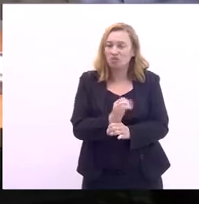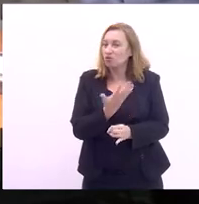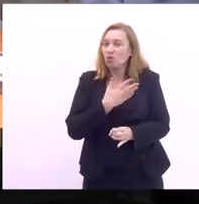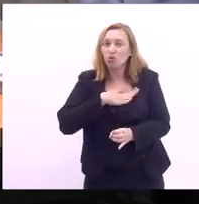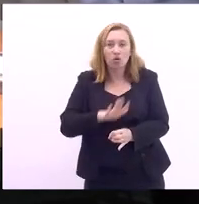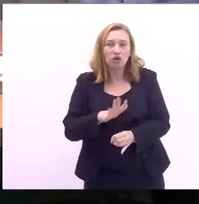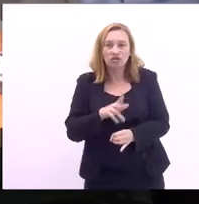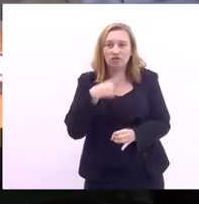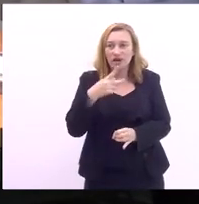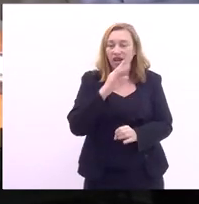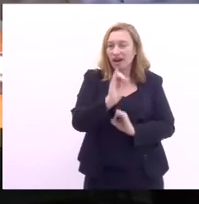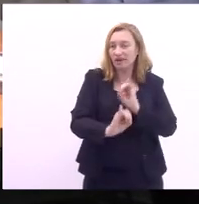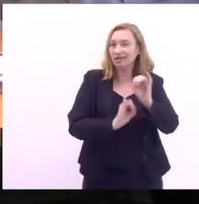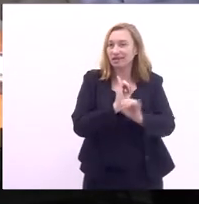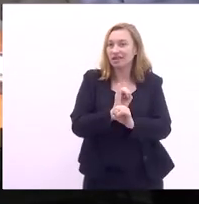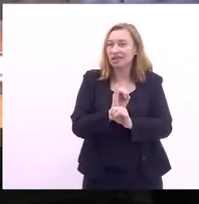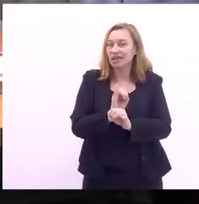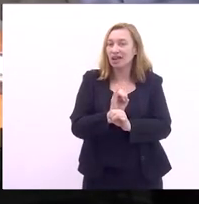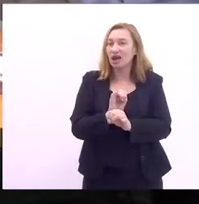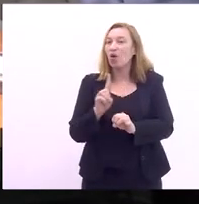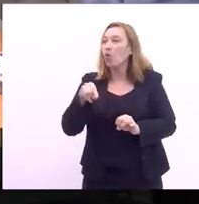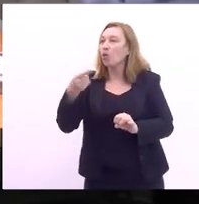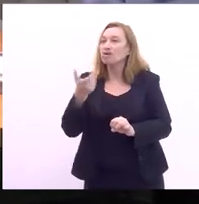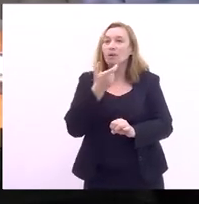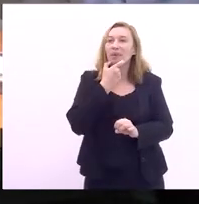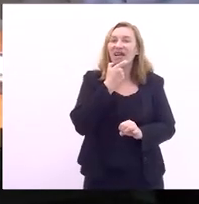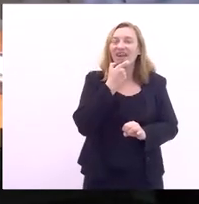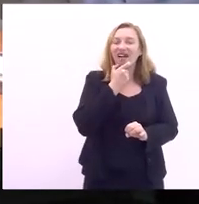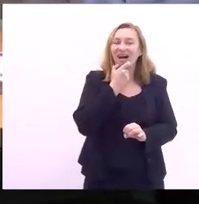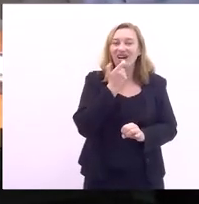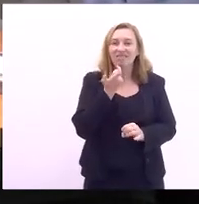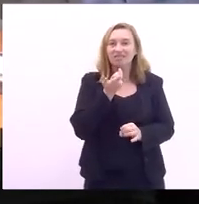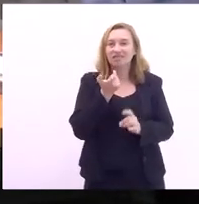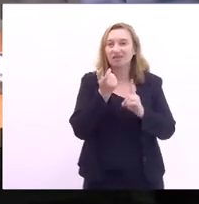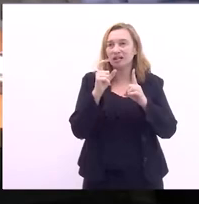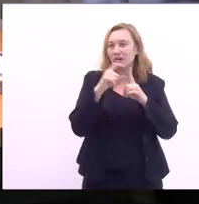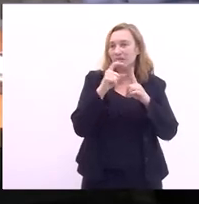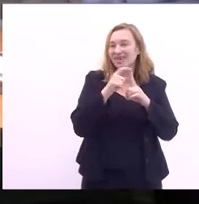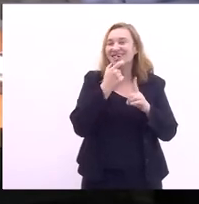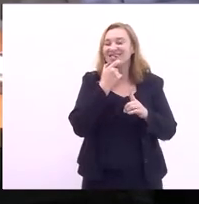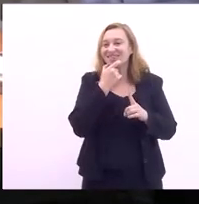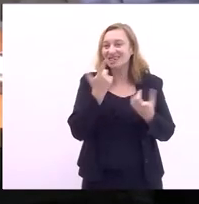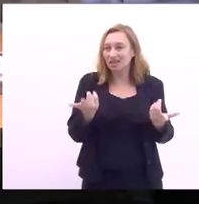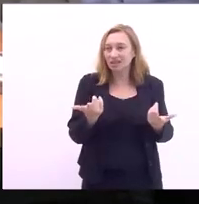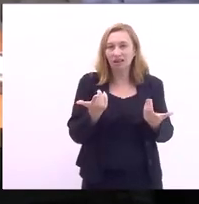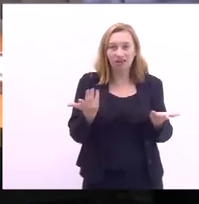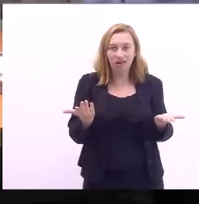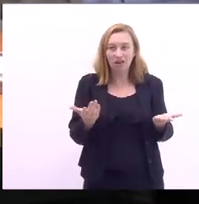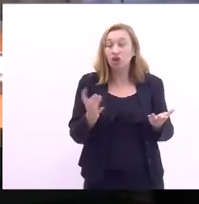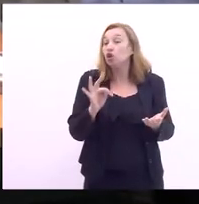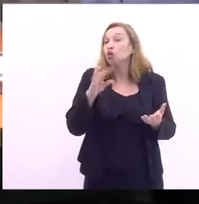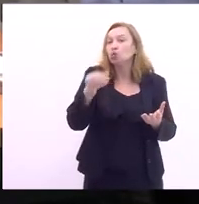temos que falar outro idioma agora, né? Mas, eu estava vendo, homeschooling, é tudo